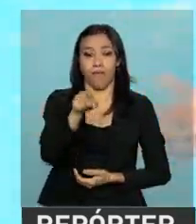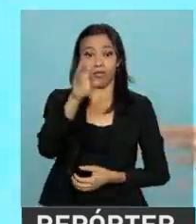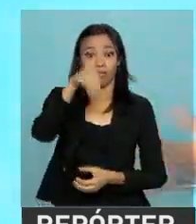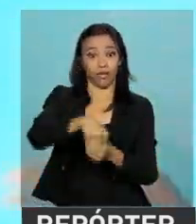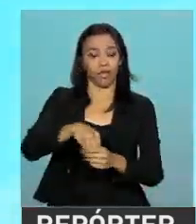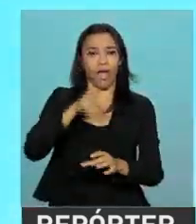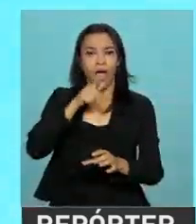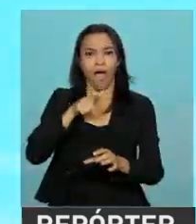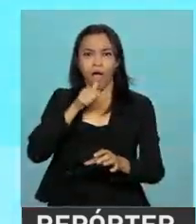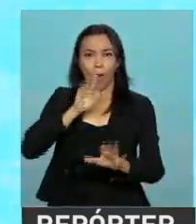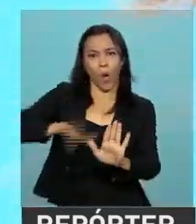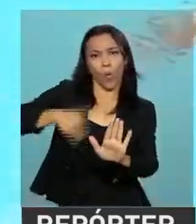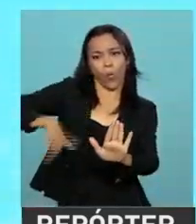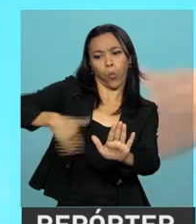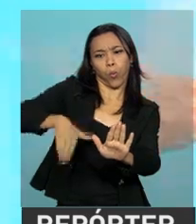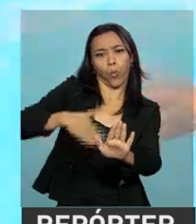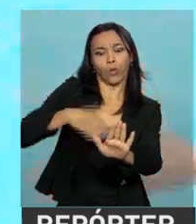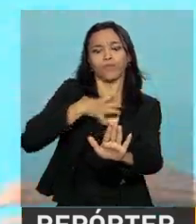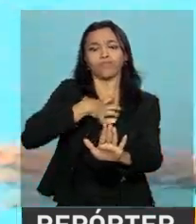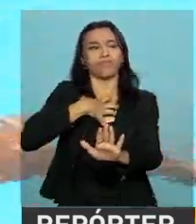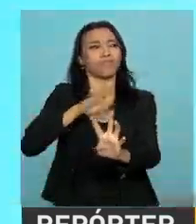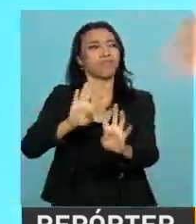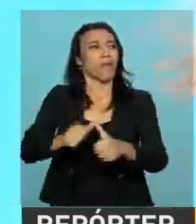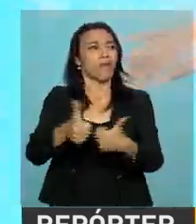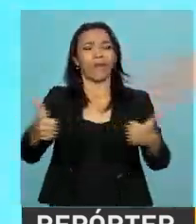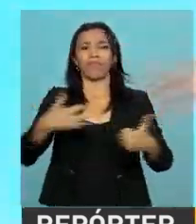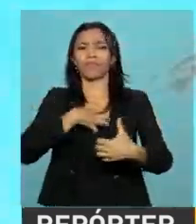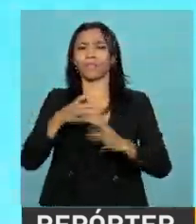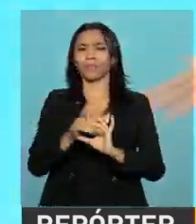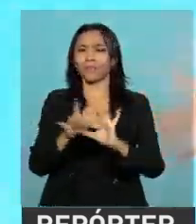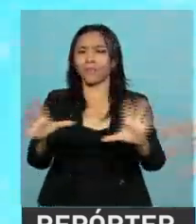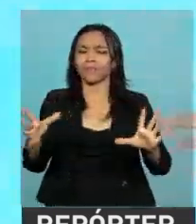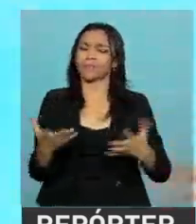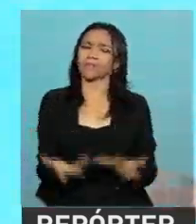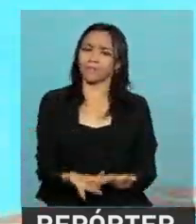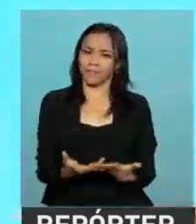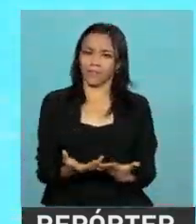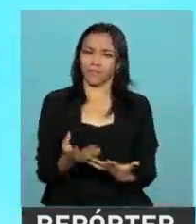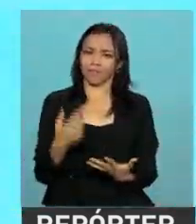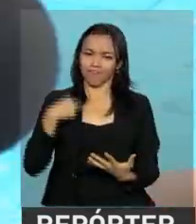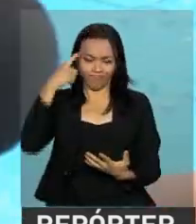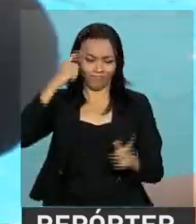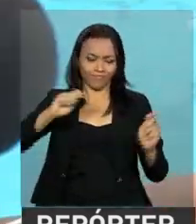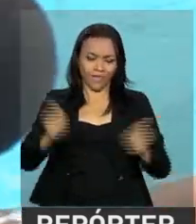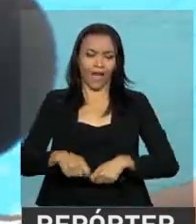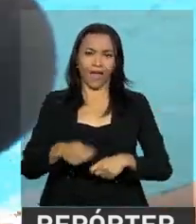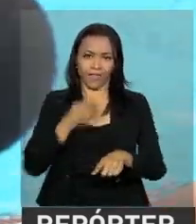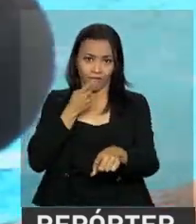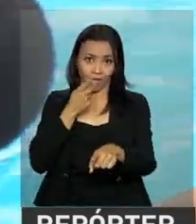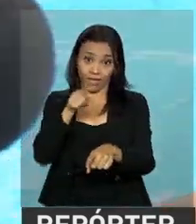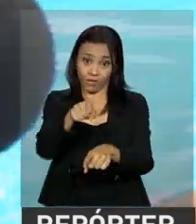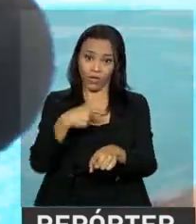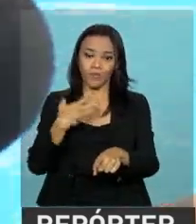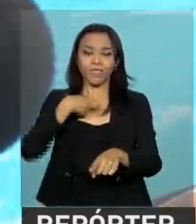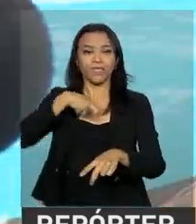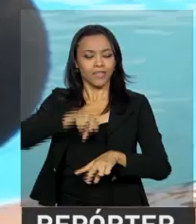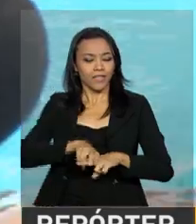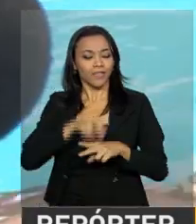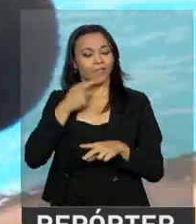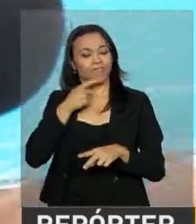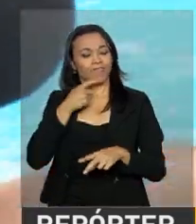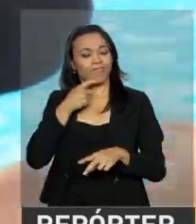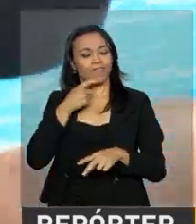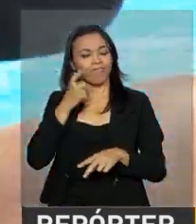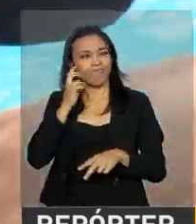que ela se sente à vontade. Eu me sinto livre, eu me sinto capaz. Toda vez que eu sento nessa borda aqui, eu falo